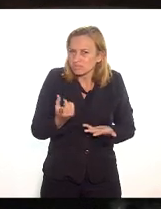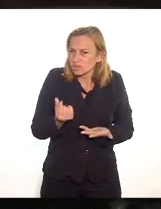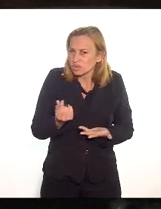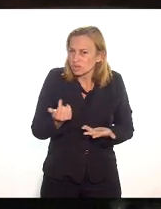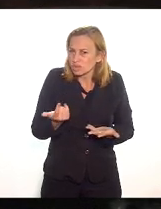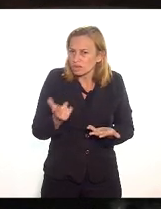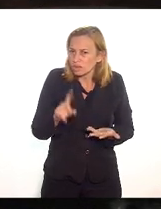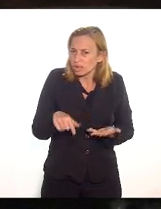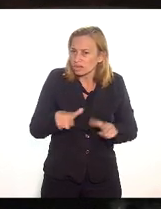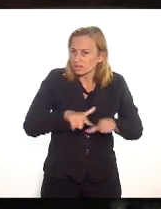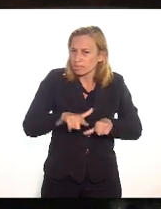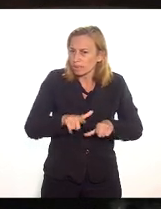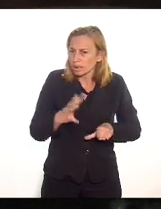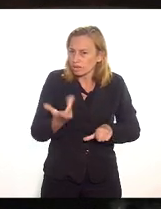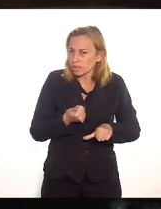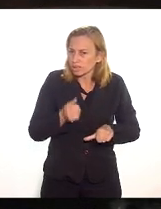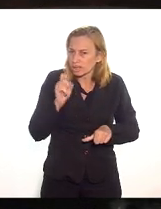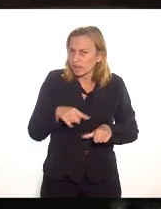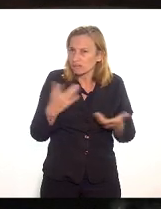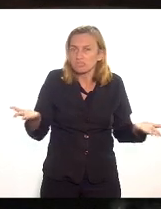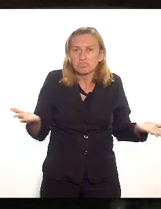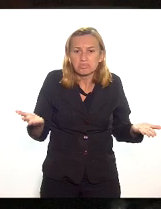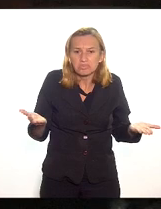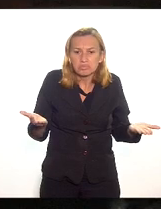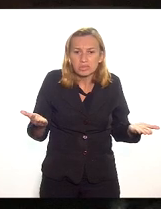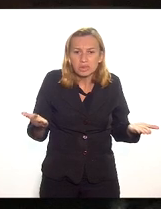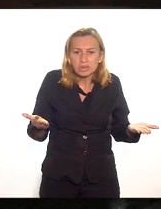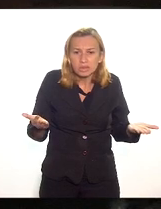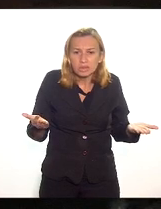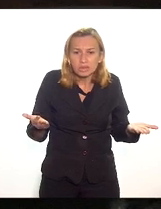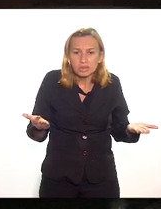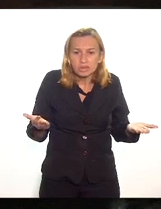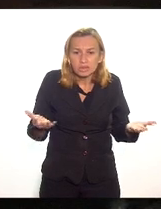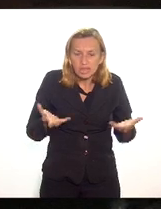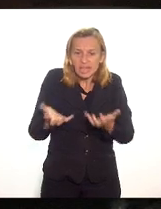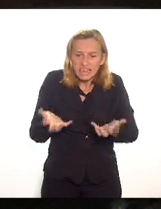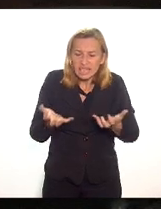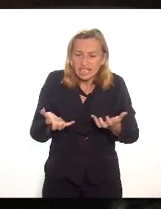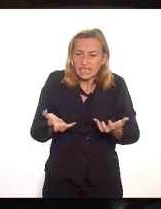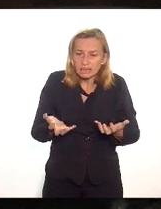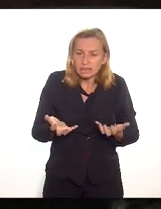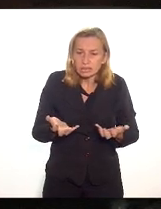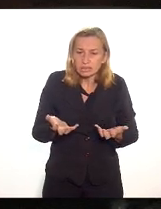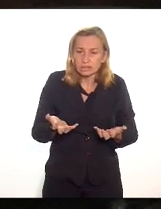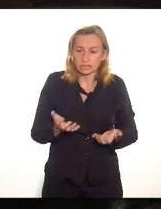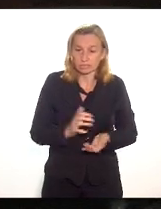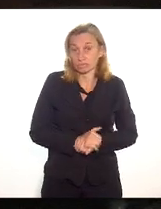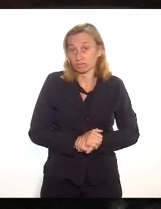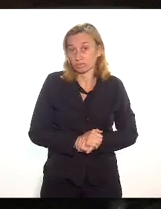esse? Que serviço é esse que está sendo prestado, que está se fazendo tanta questão de se garantir?